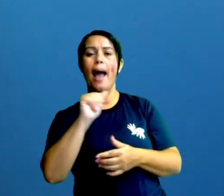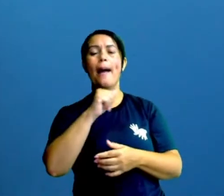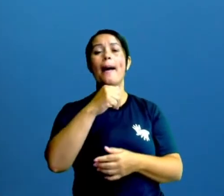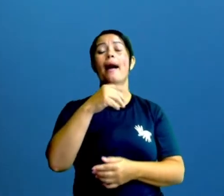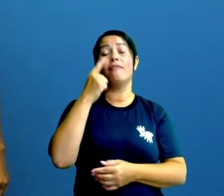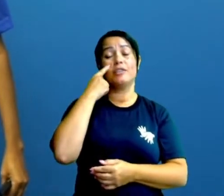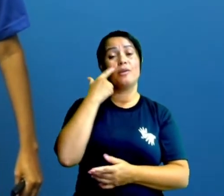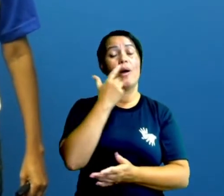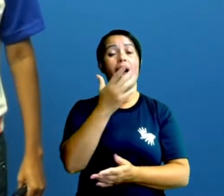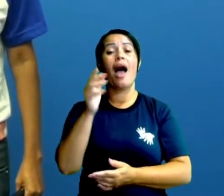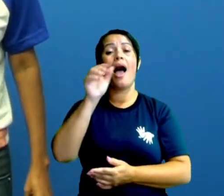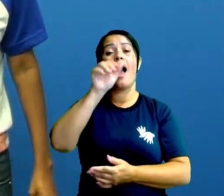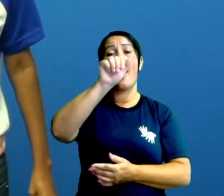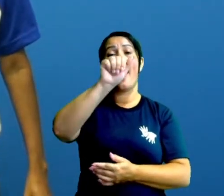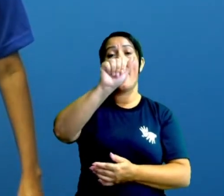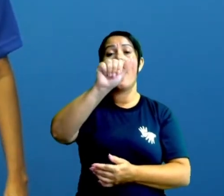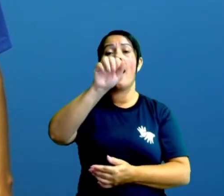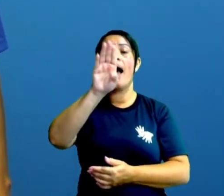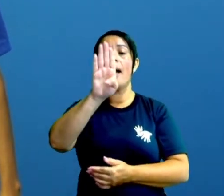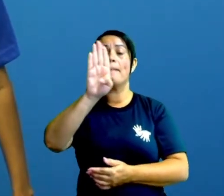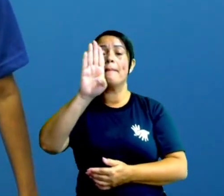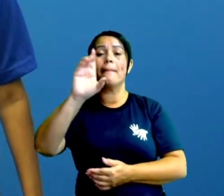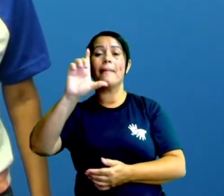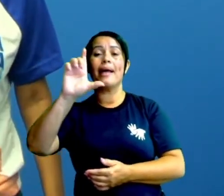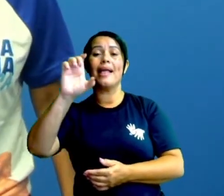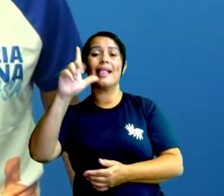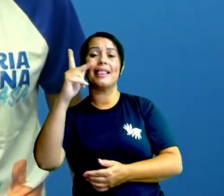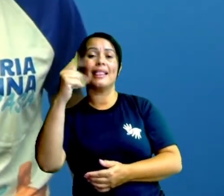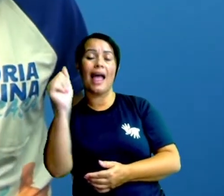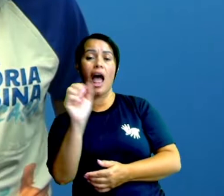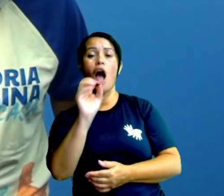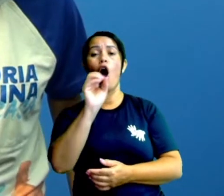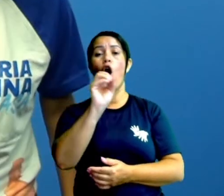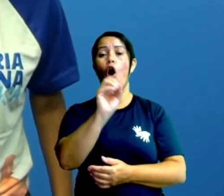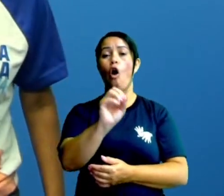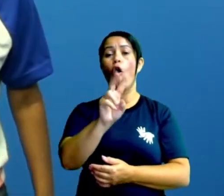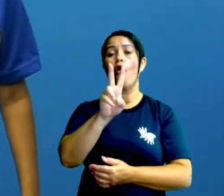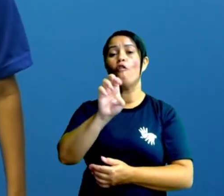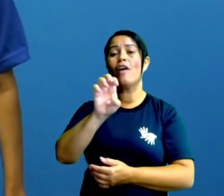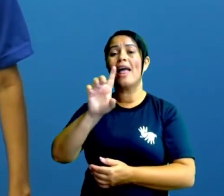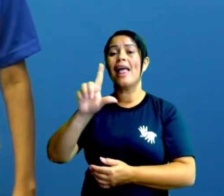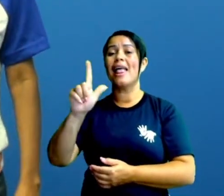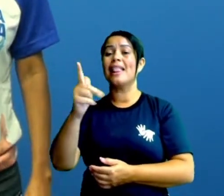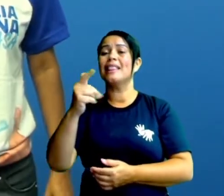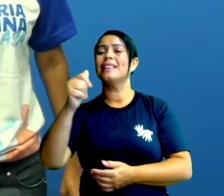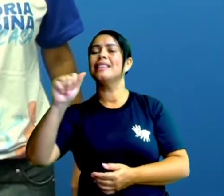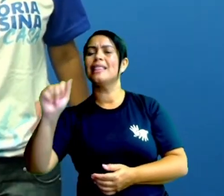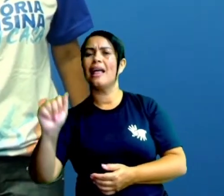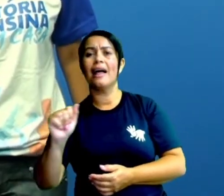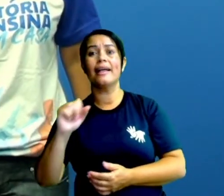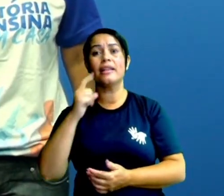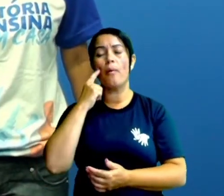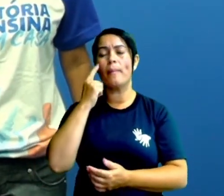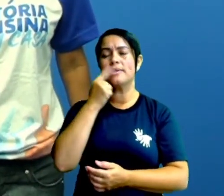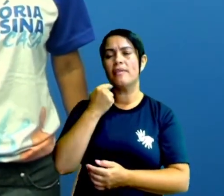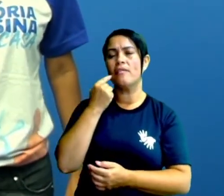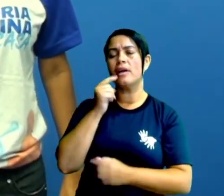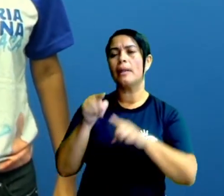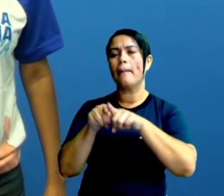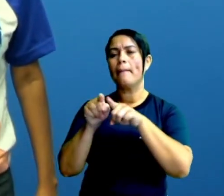a abelha ou veia né então um sonzinho